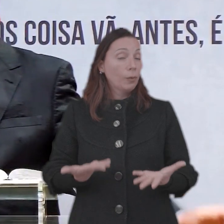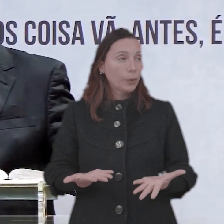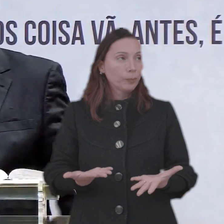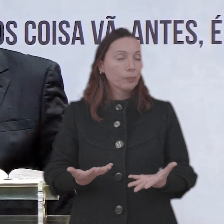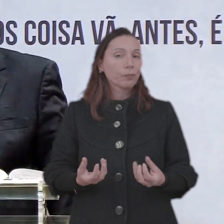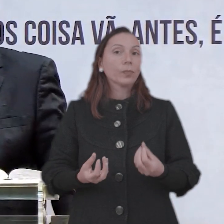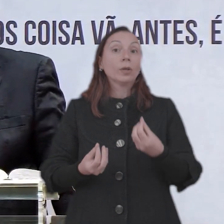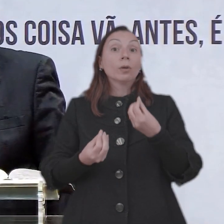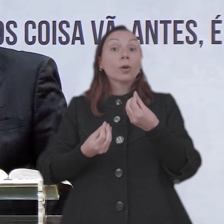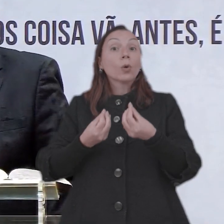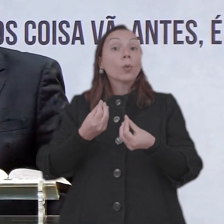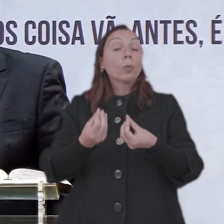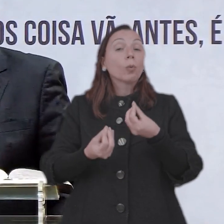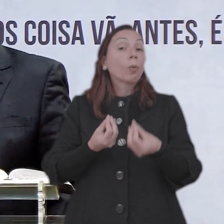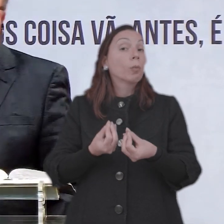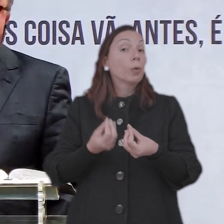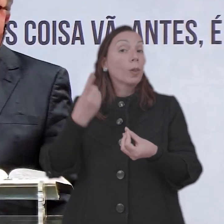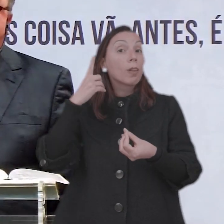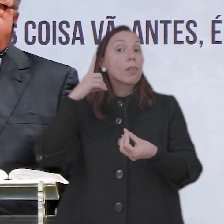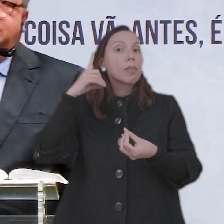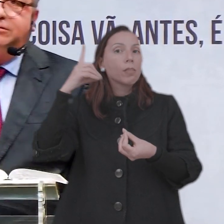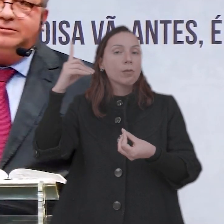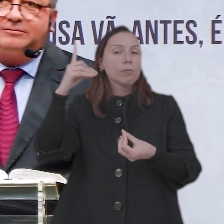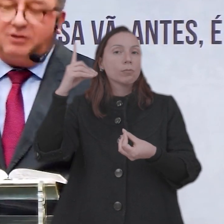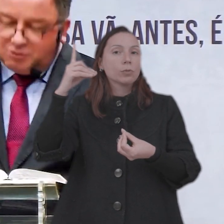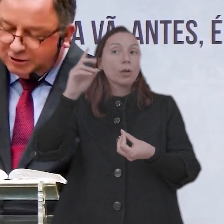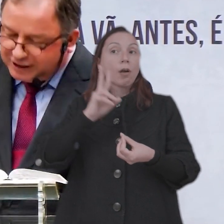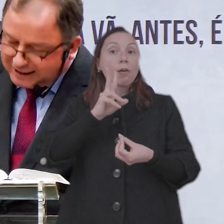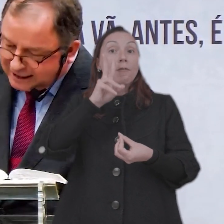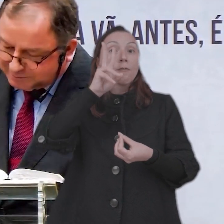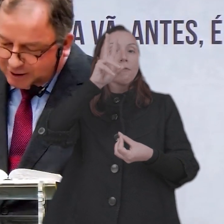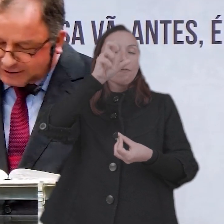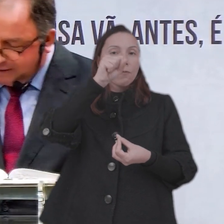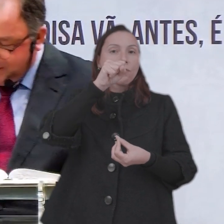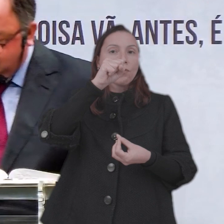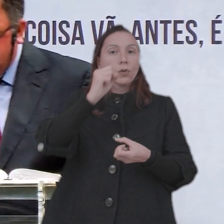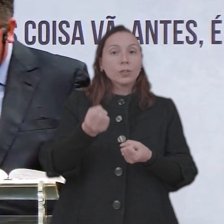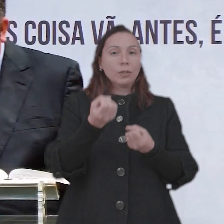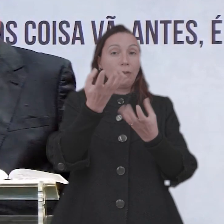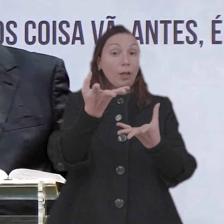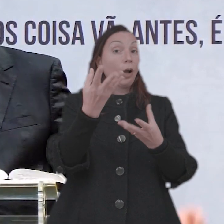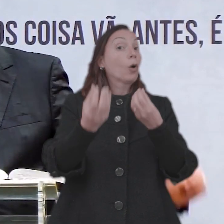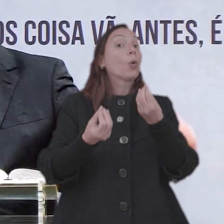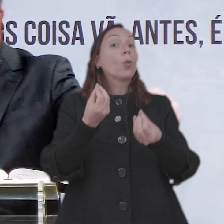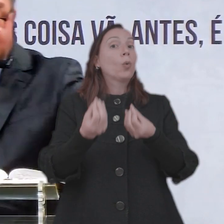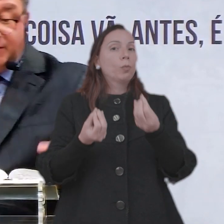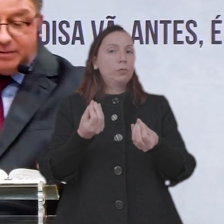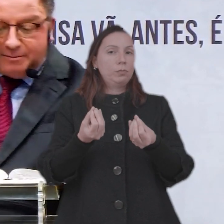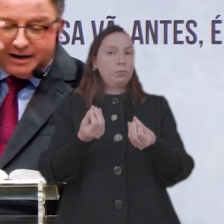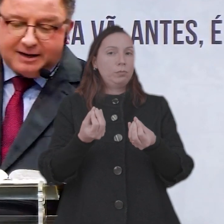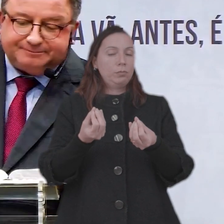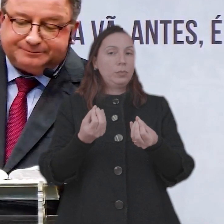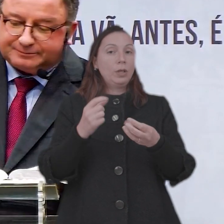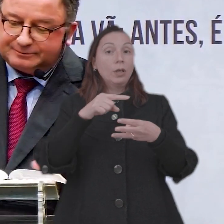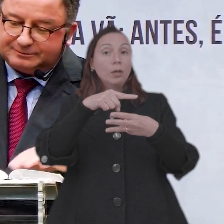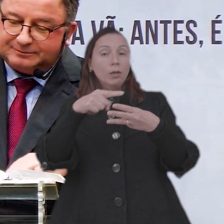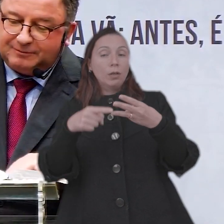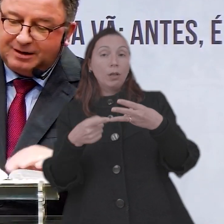fortalece um coração fraco? Eu encontro 3 respostas na Bíblia. Primeiro, vamos lá